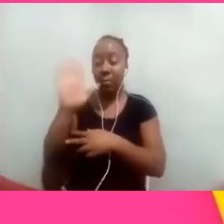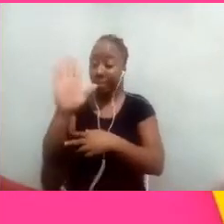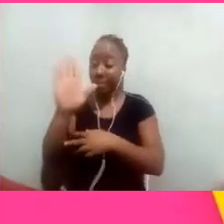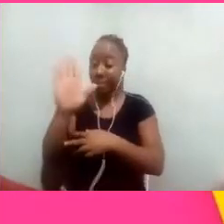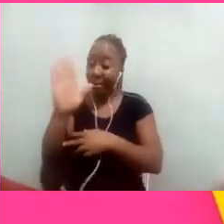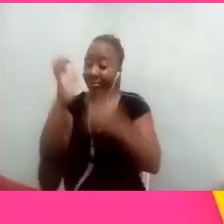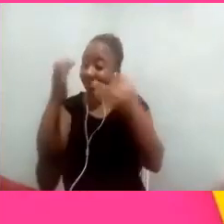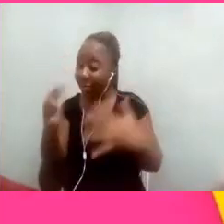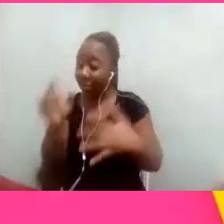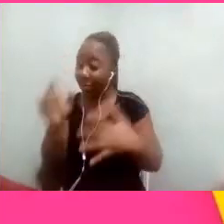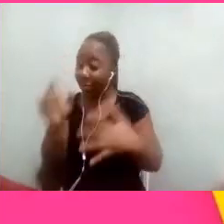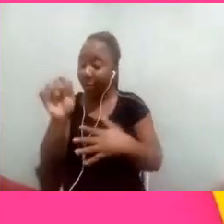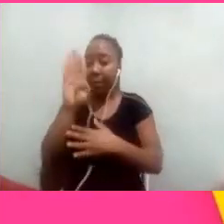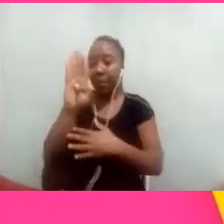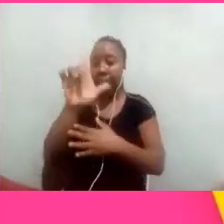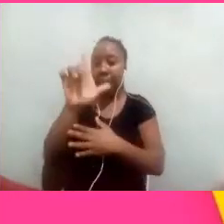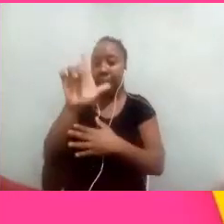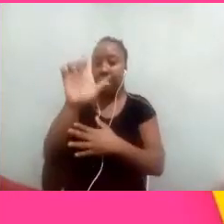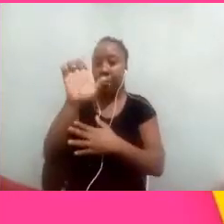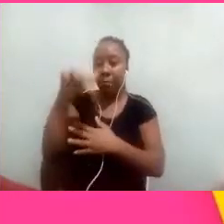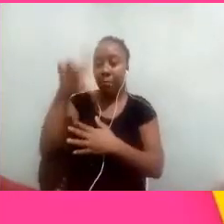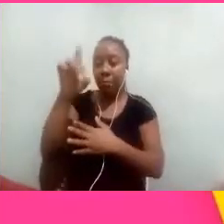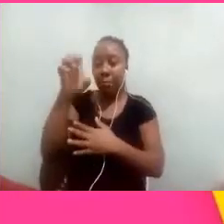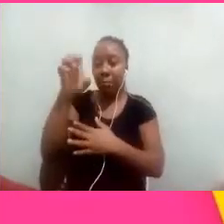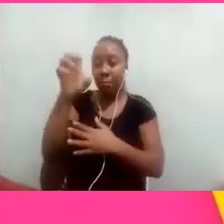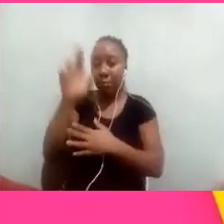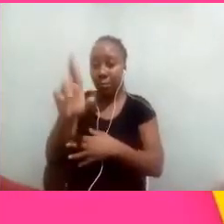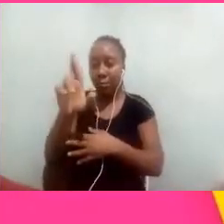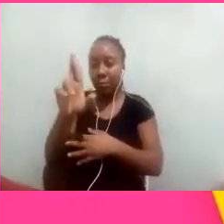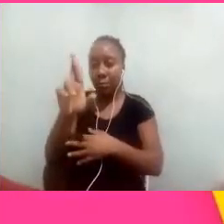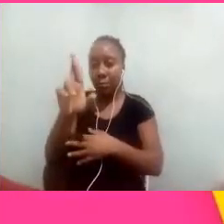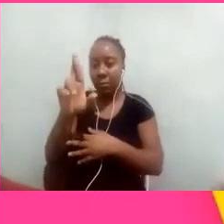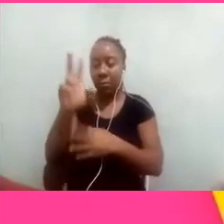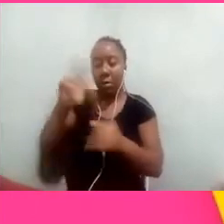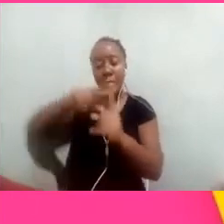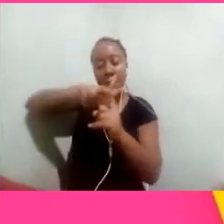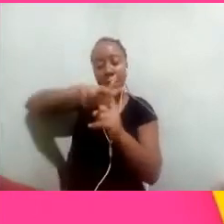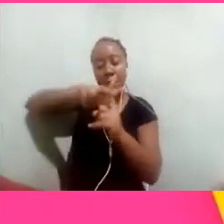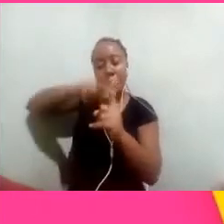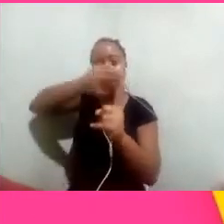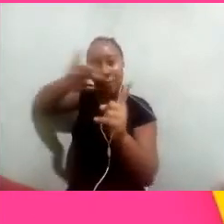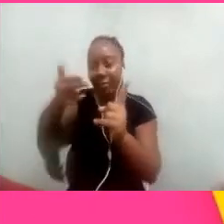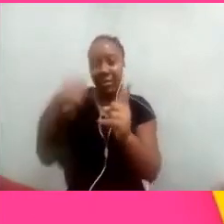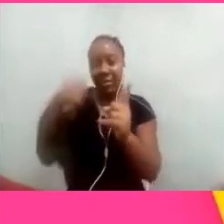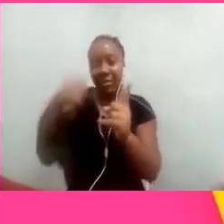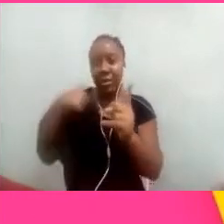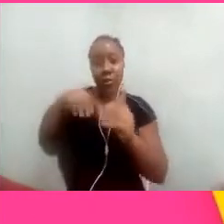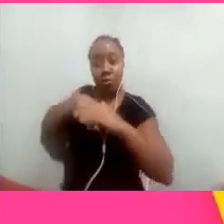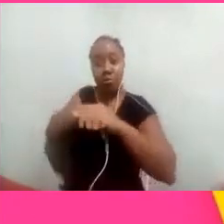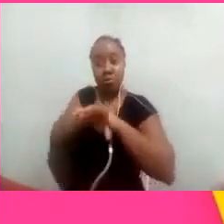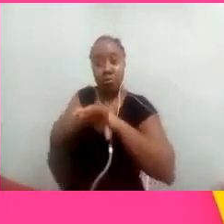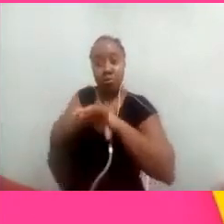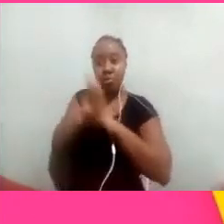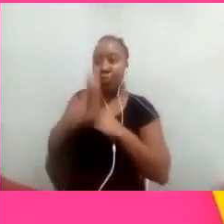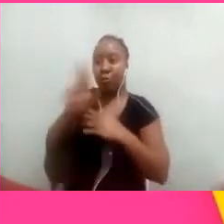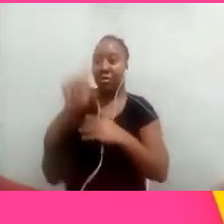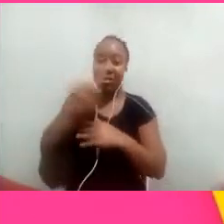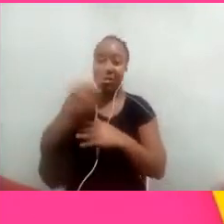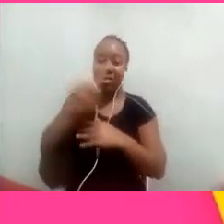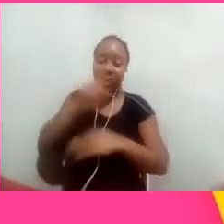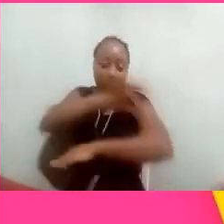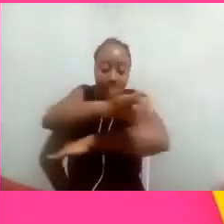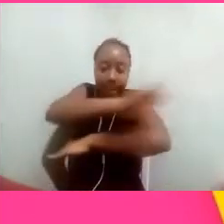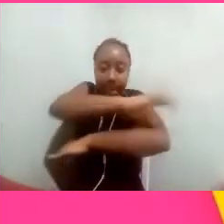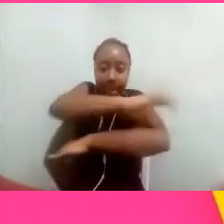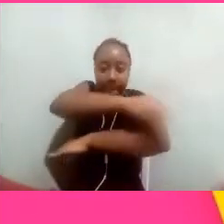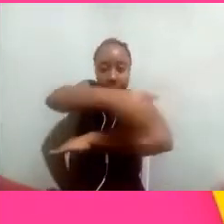Blender, ele é uma ferramenta que eu estou pouco familiarizado com a modelagem. Então, o que eu fazia? Às